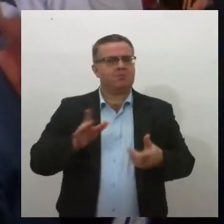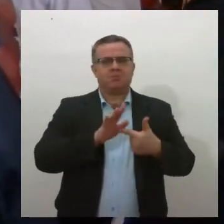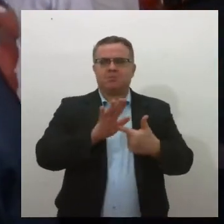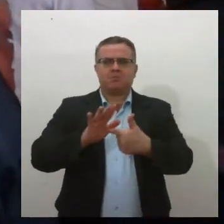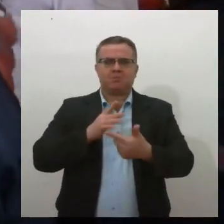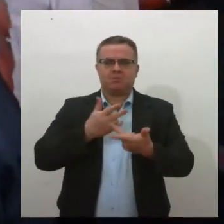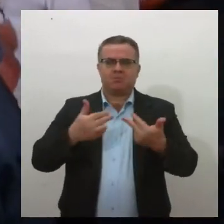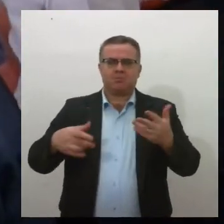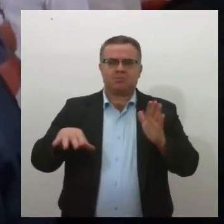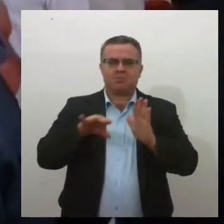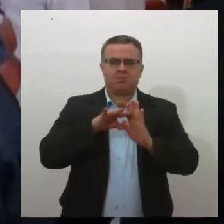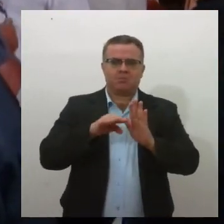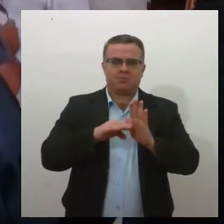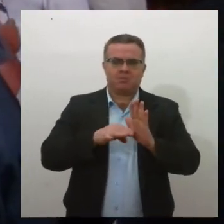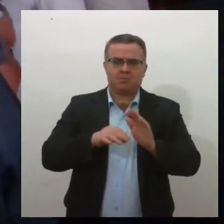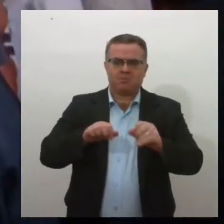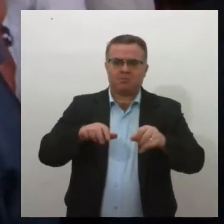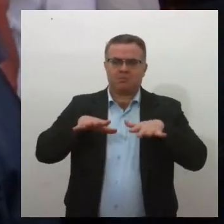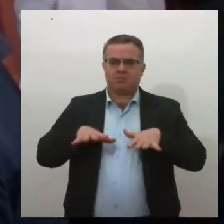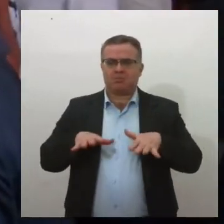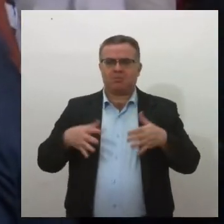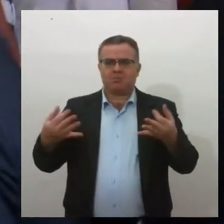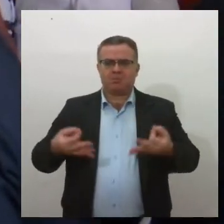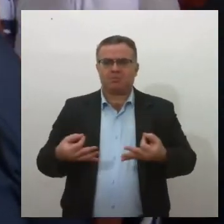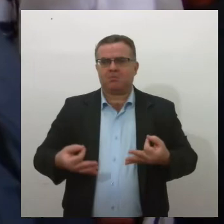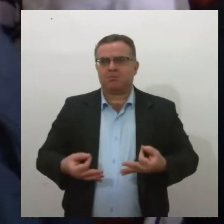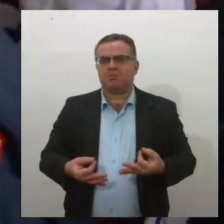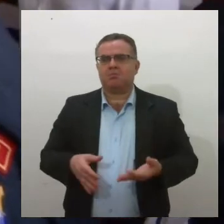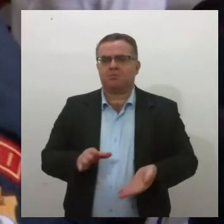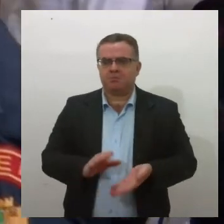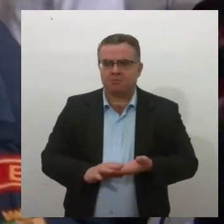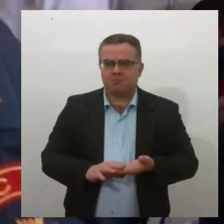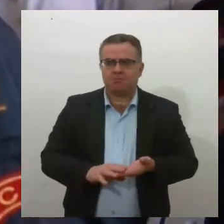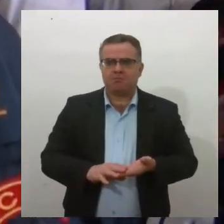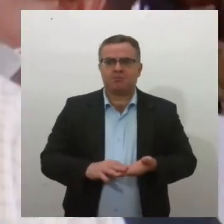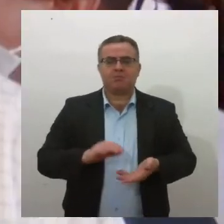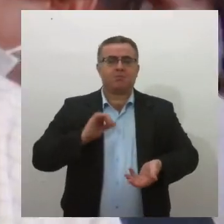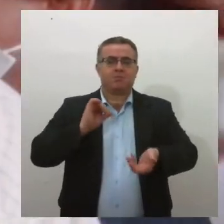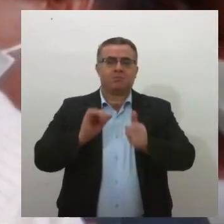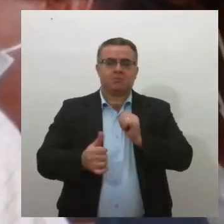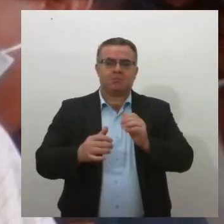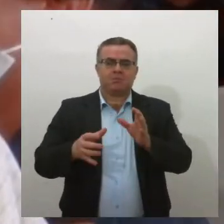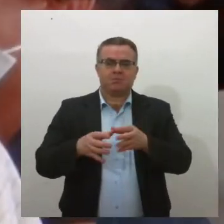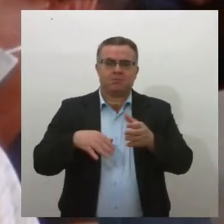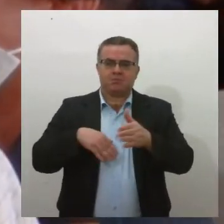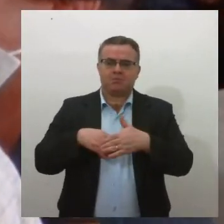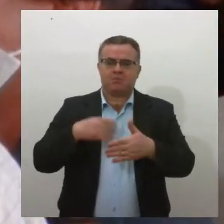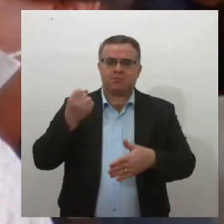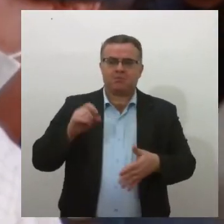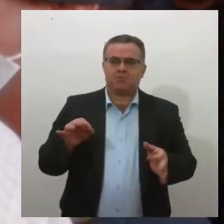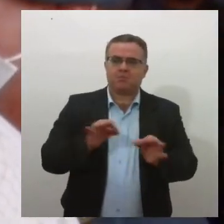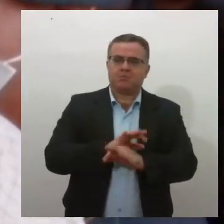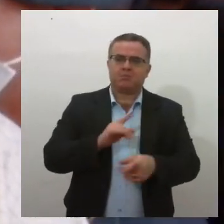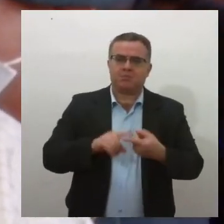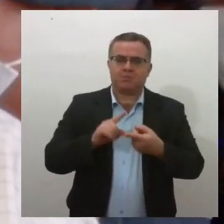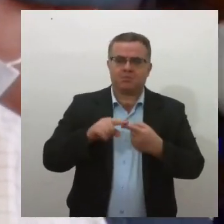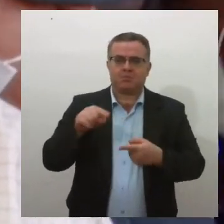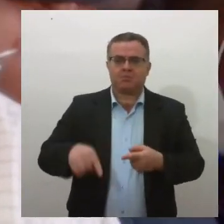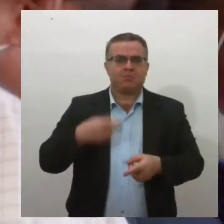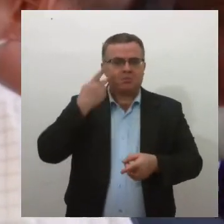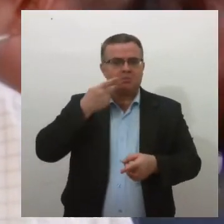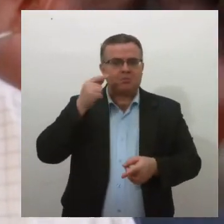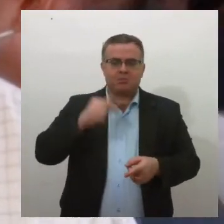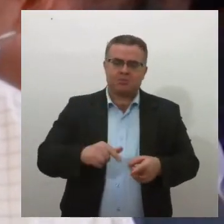programas de auditório, né? Deixa órfão o esporte sergipano e deixa órfão a política, porque aqui nessa